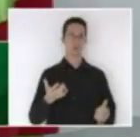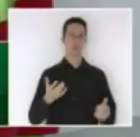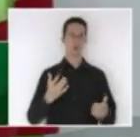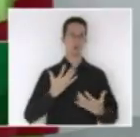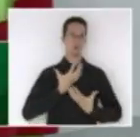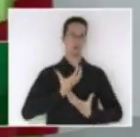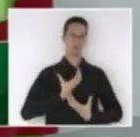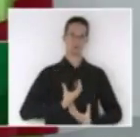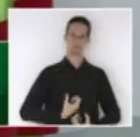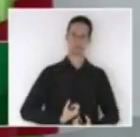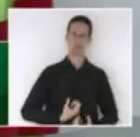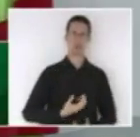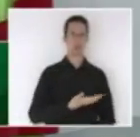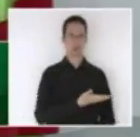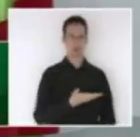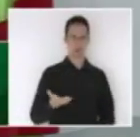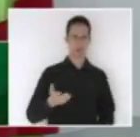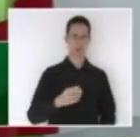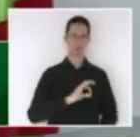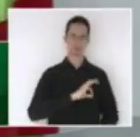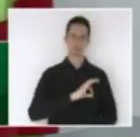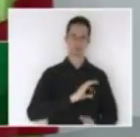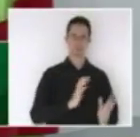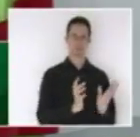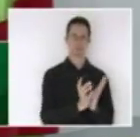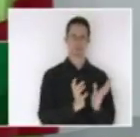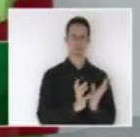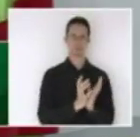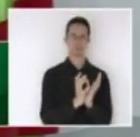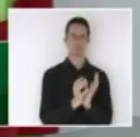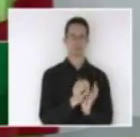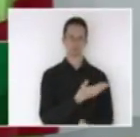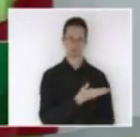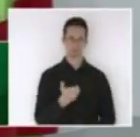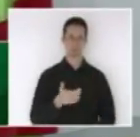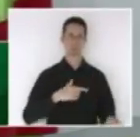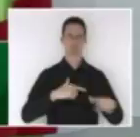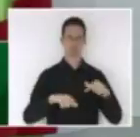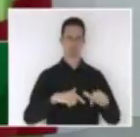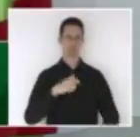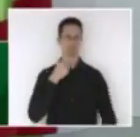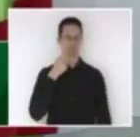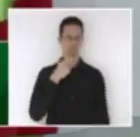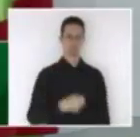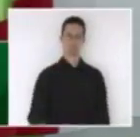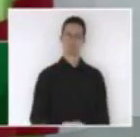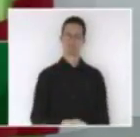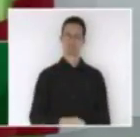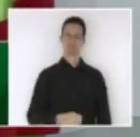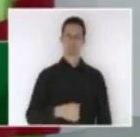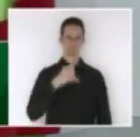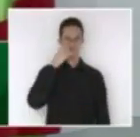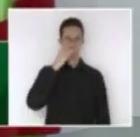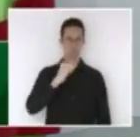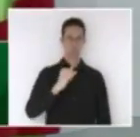policiais civis que têm agido com rigor, com firmeza no combate